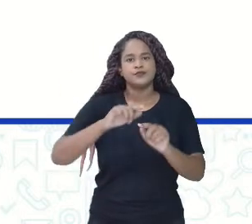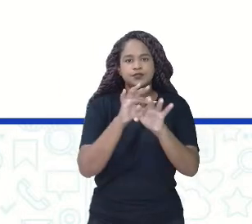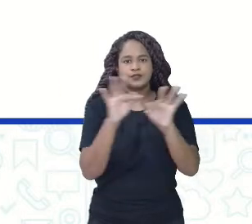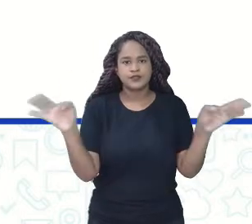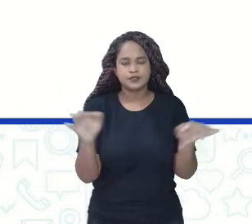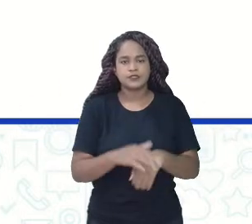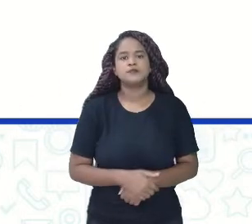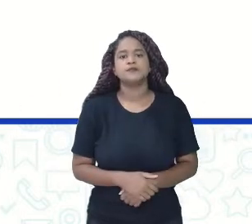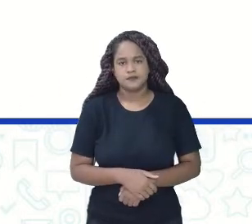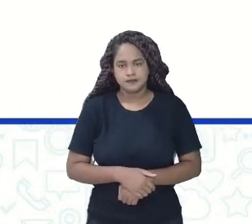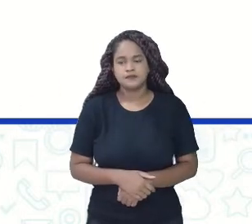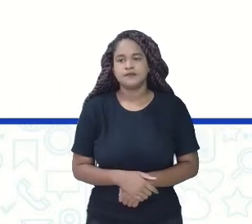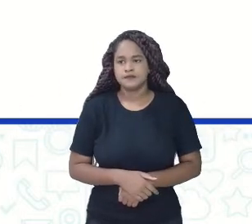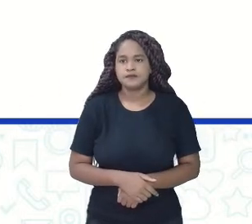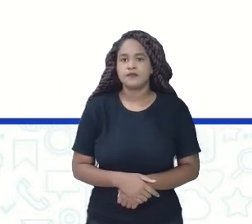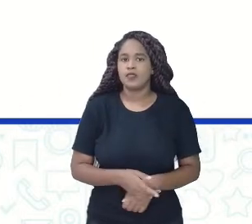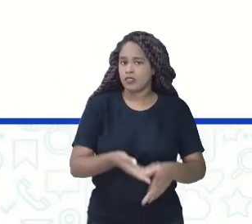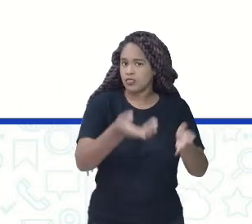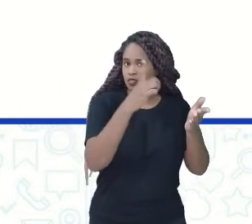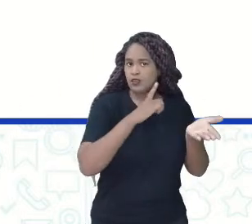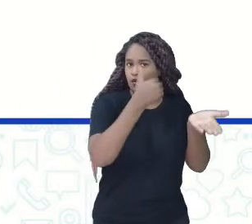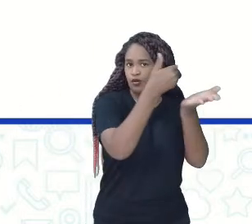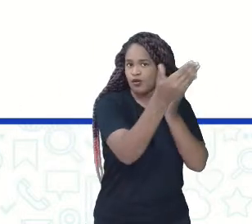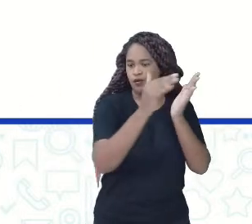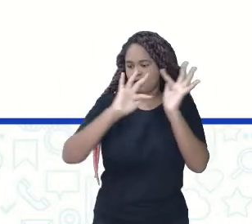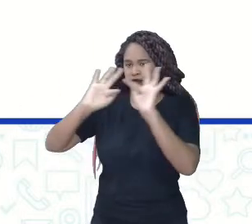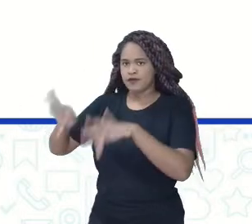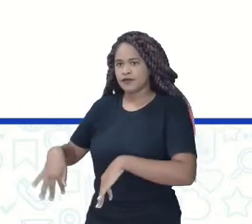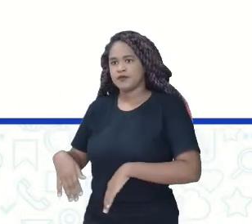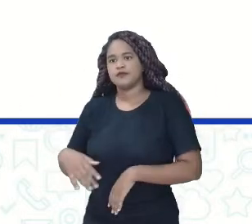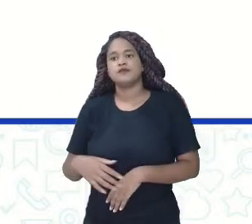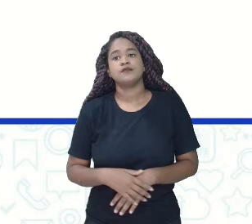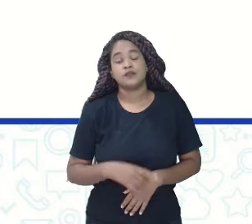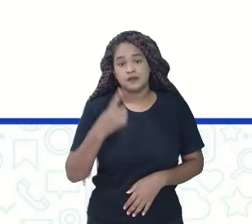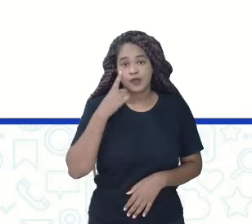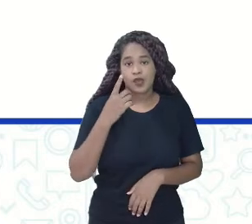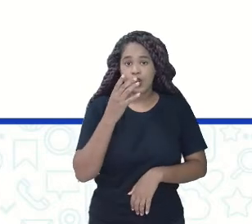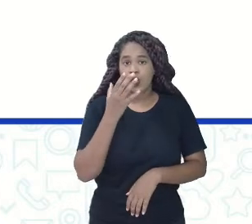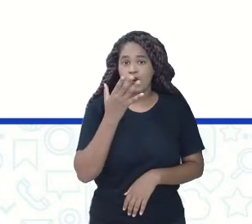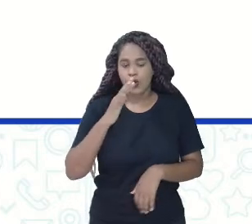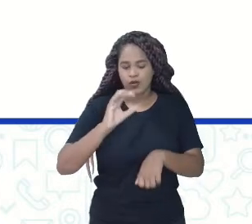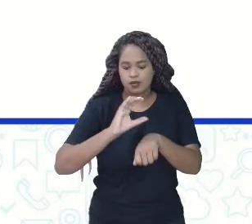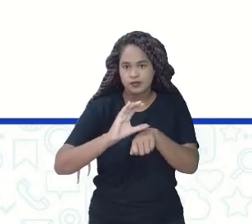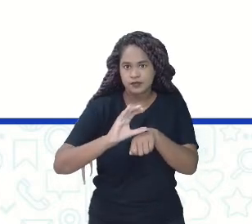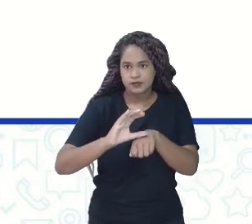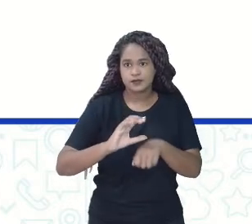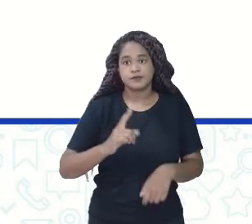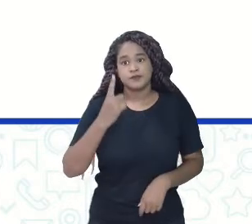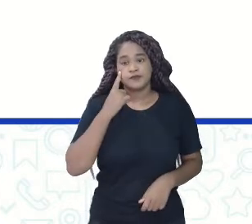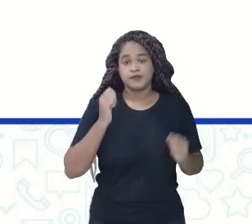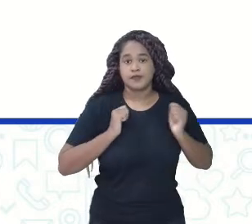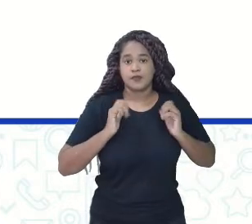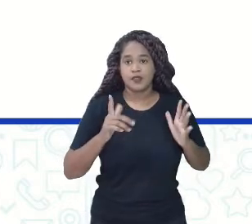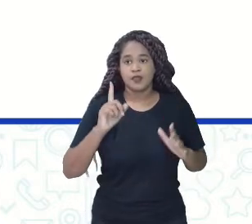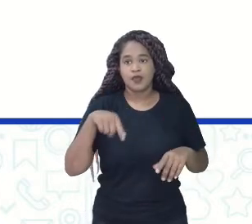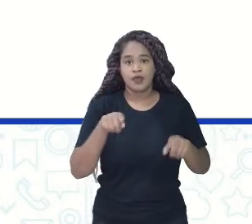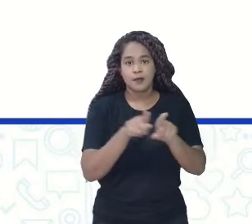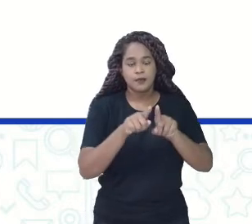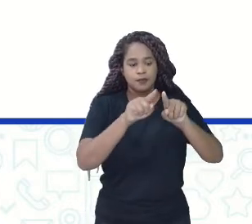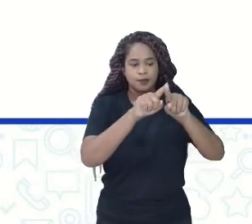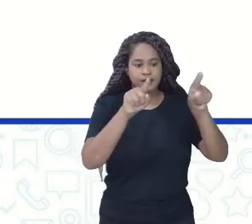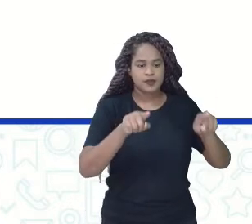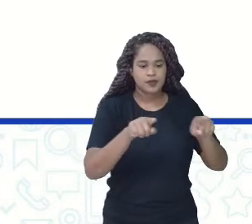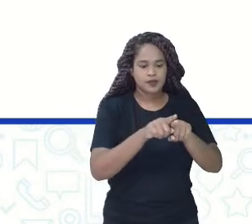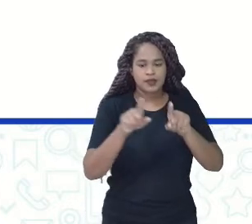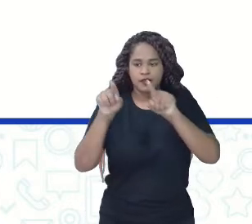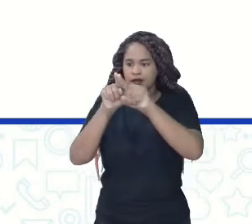fluxograma, colocando o início e fim para os balõezinhos que estão em cinza. As atitudes são os retângulos, né, as ações que a gente